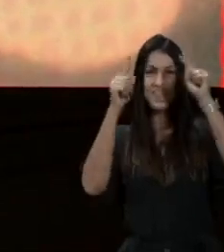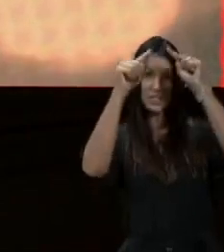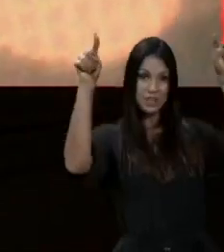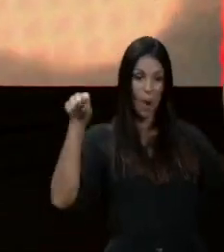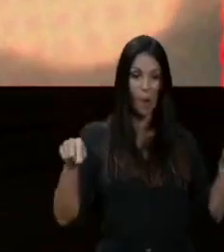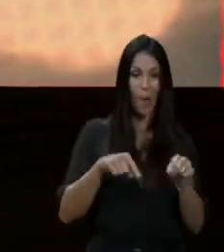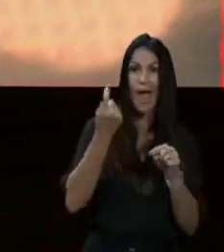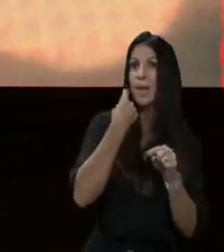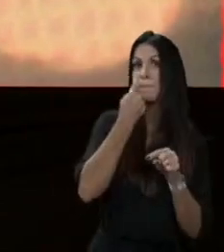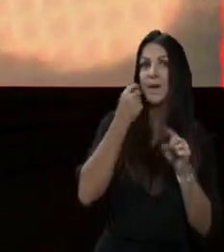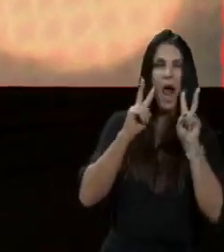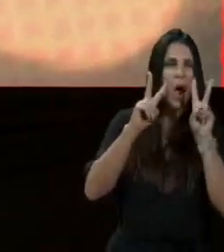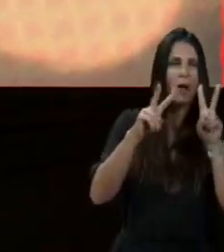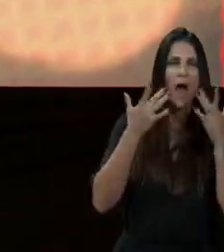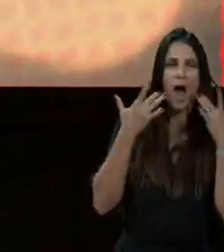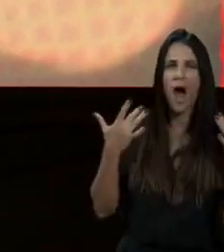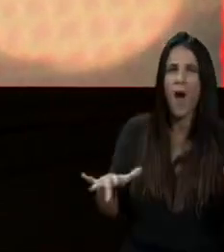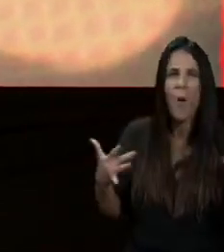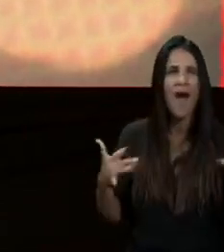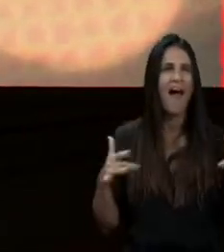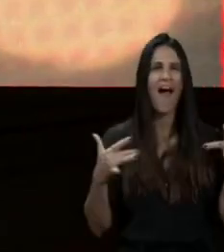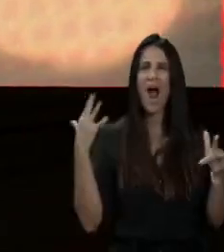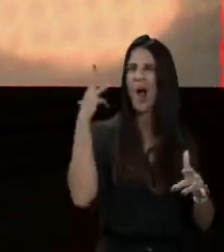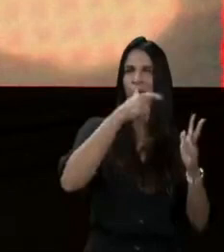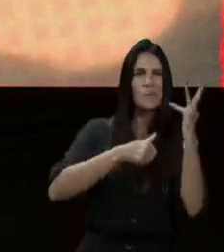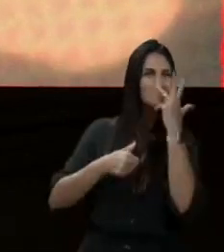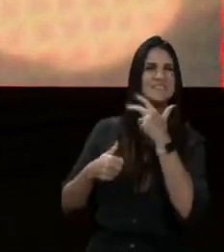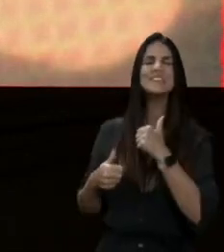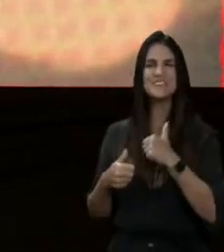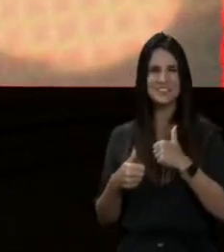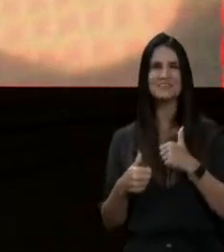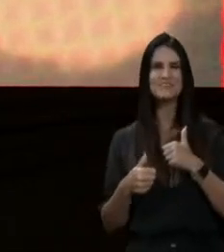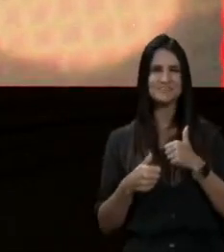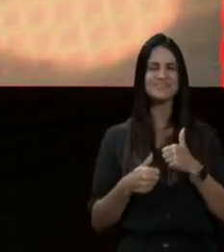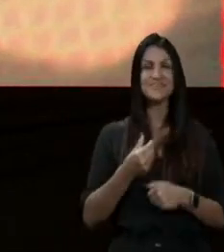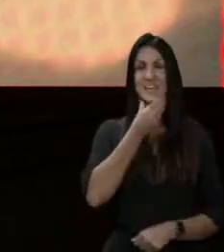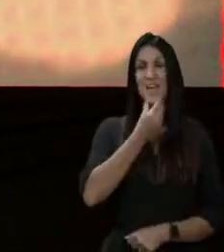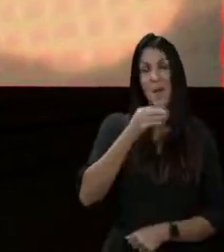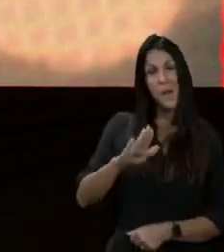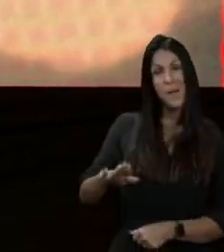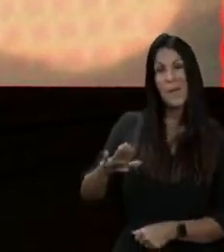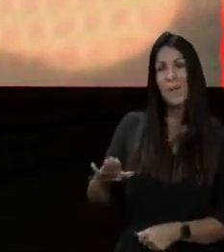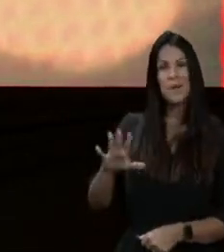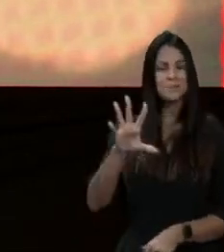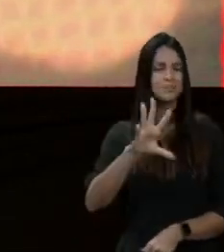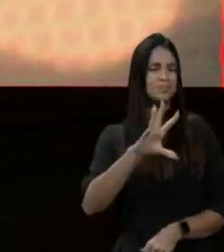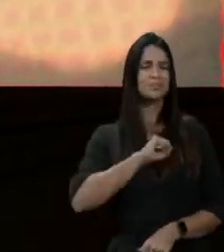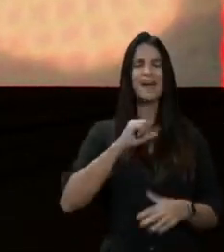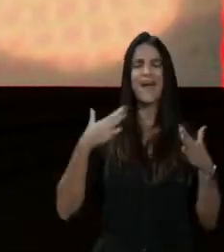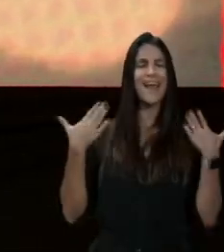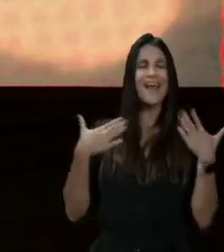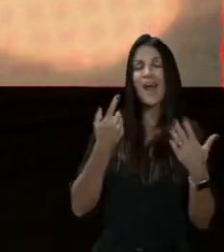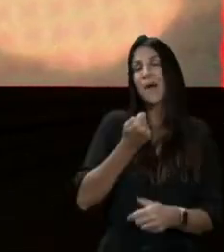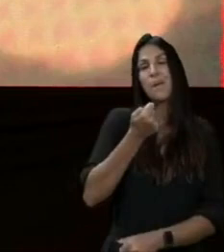peixes sim cara que bonitos aqui menino se encanta com pouco se alegra com